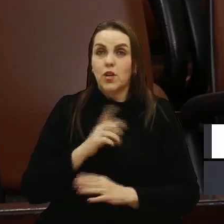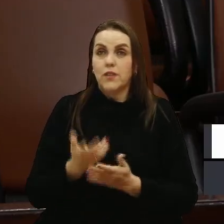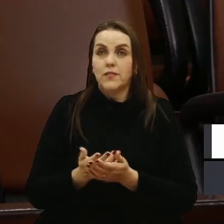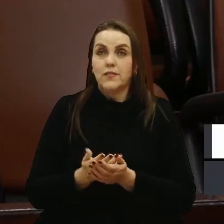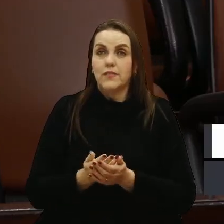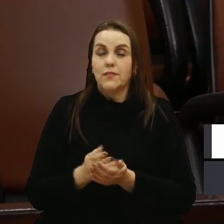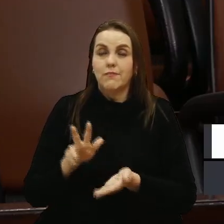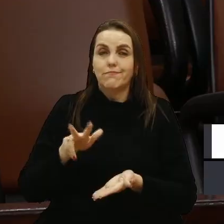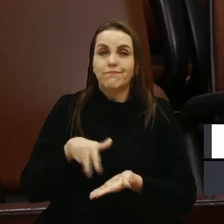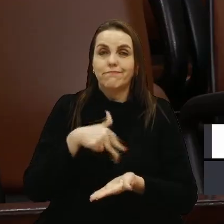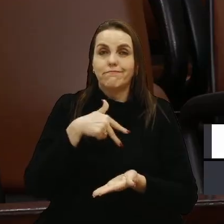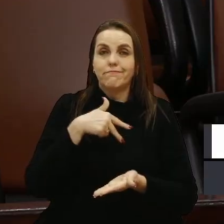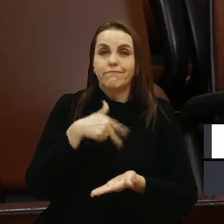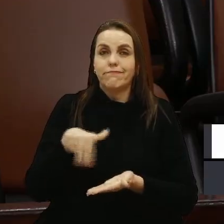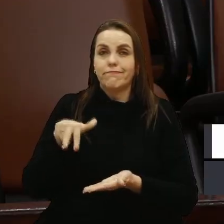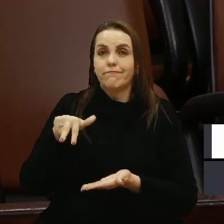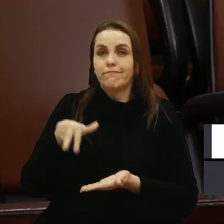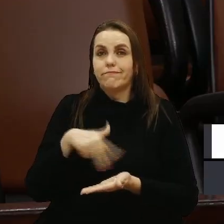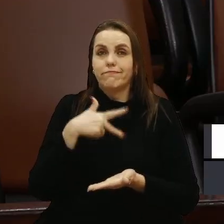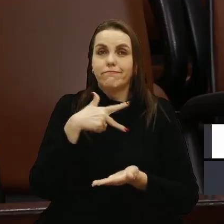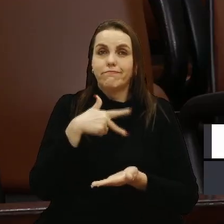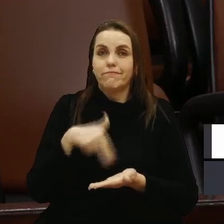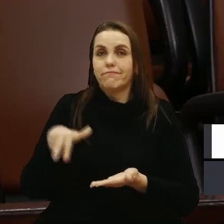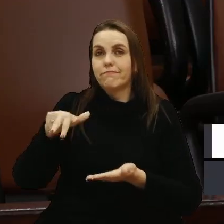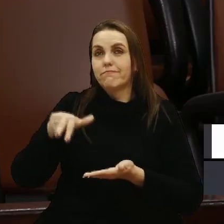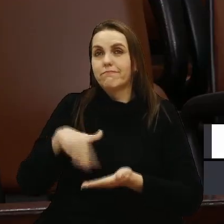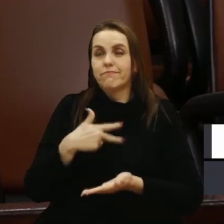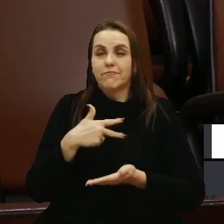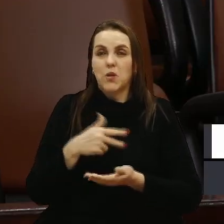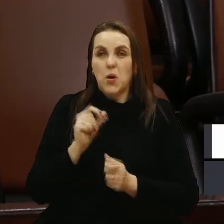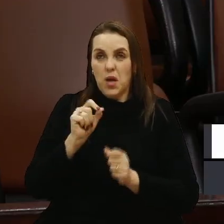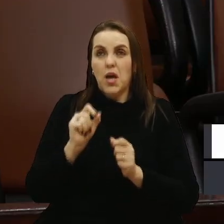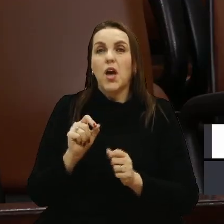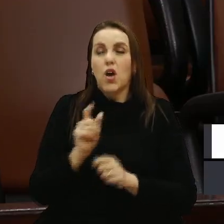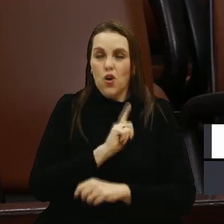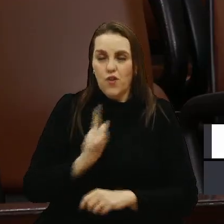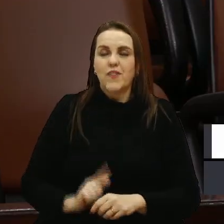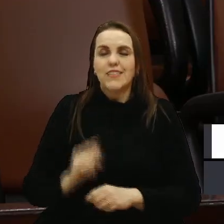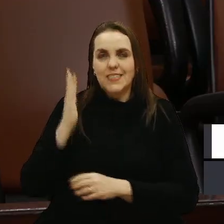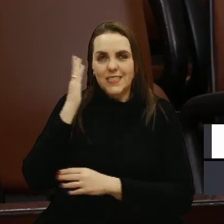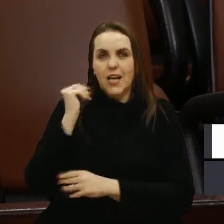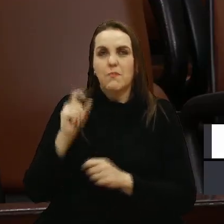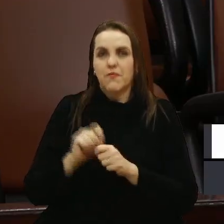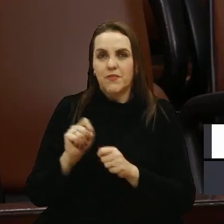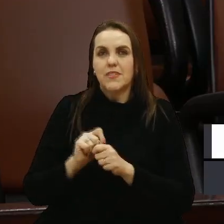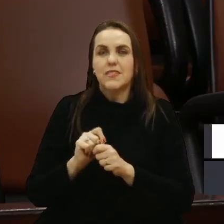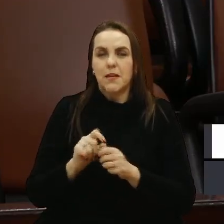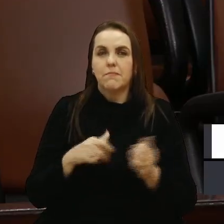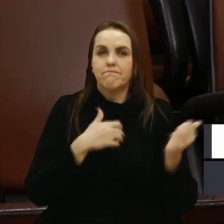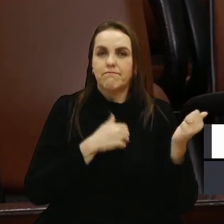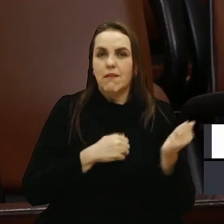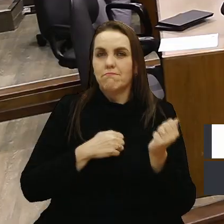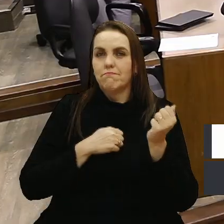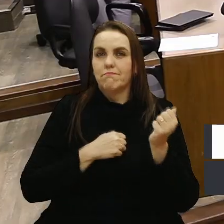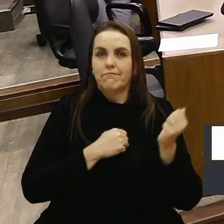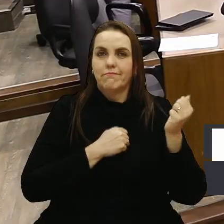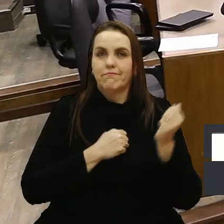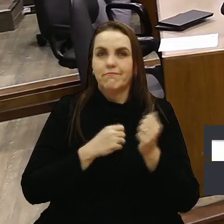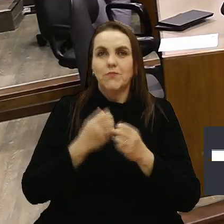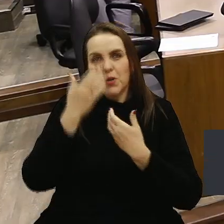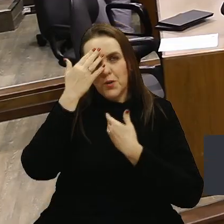bailando, bailando e bailando, porque é isso que esse governo sabe fazer bailão. Muito obrigada, seria